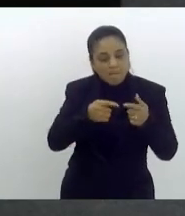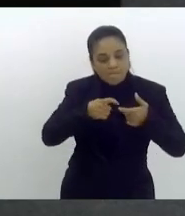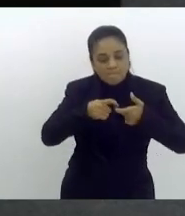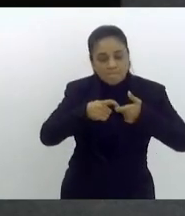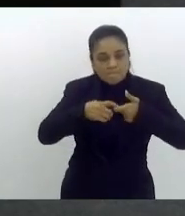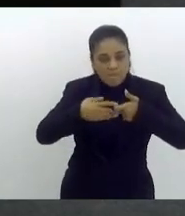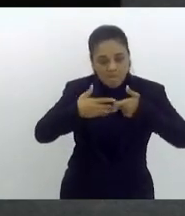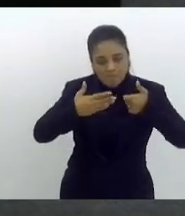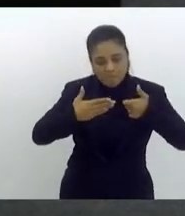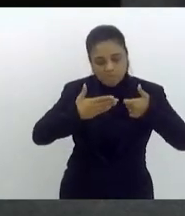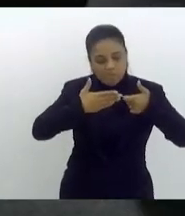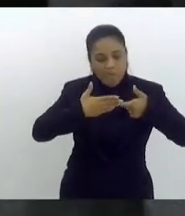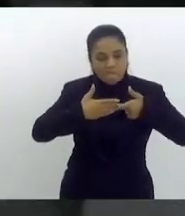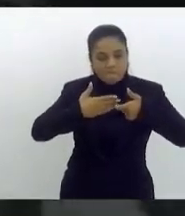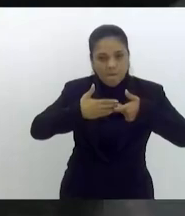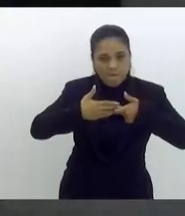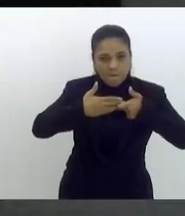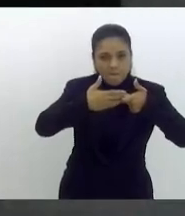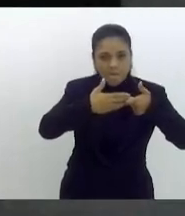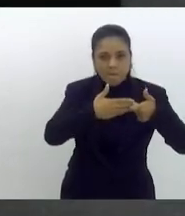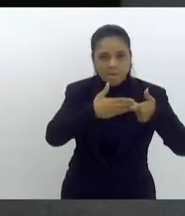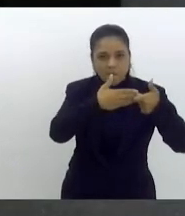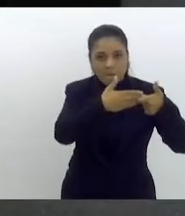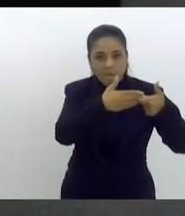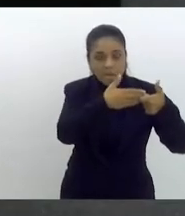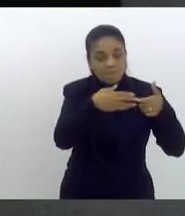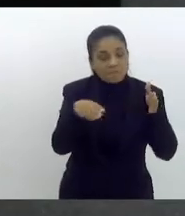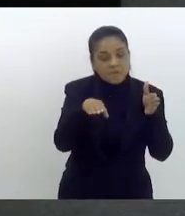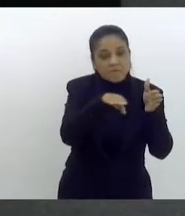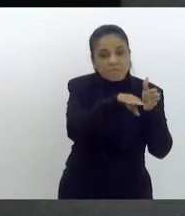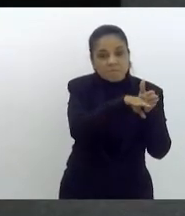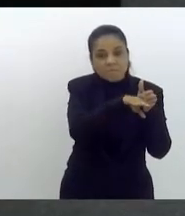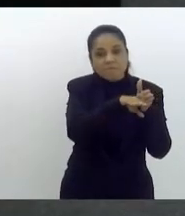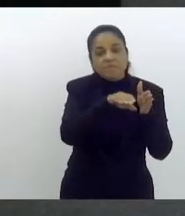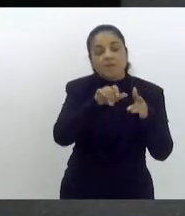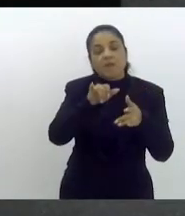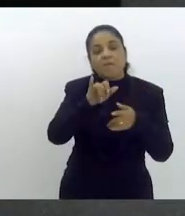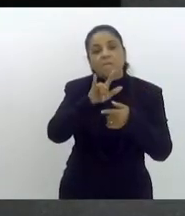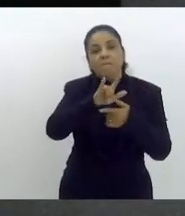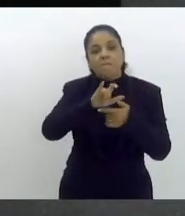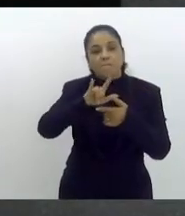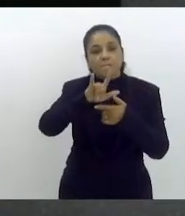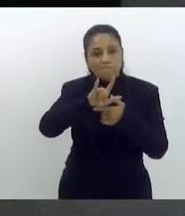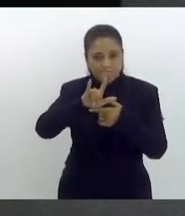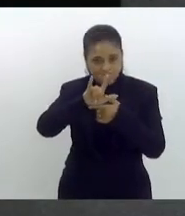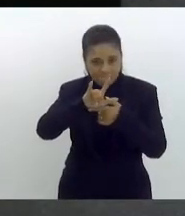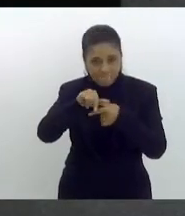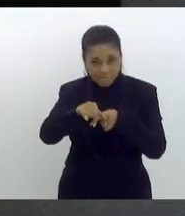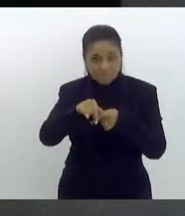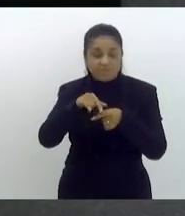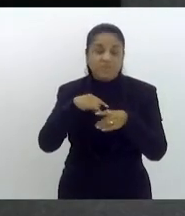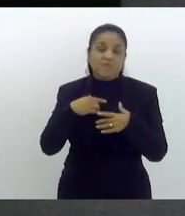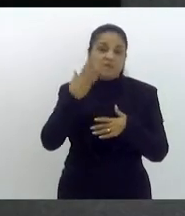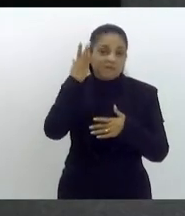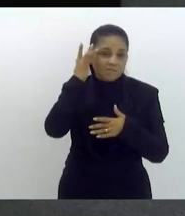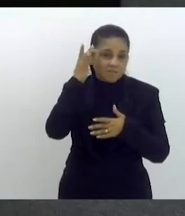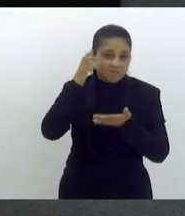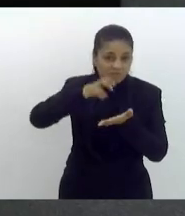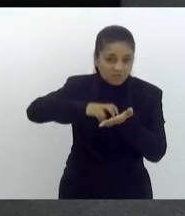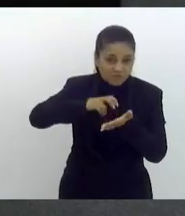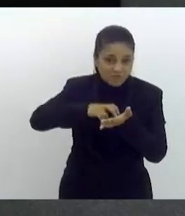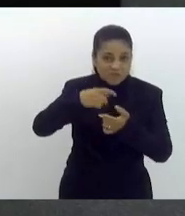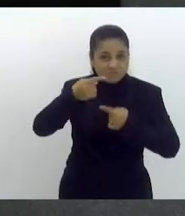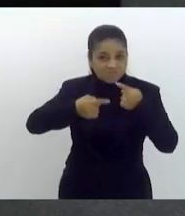Itaguaí Acabou encalhando então ontem Estamos aqui hoje de manhã discutindo esse assunto o deputado Léo Vieira